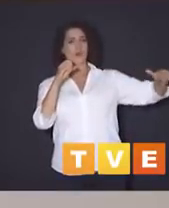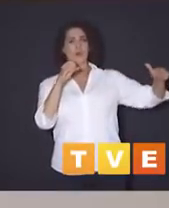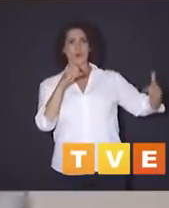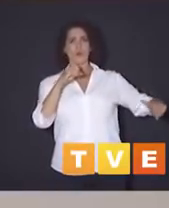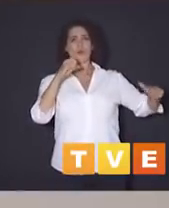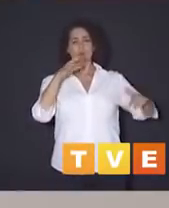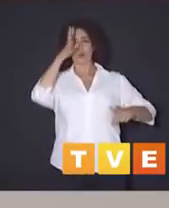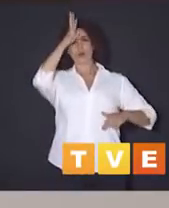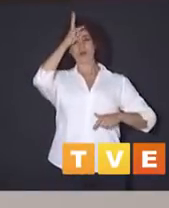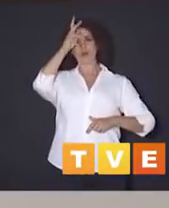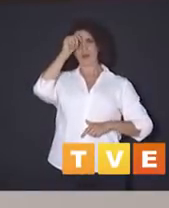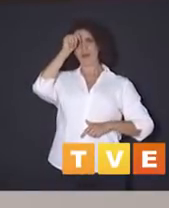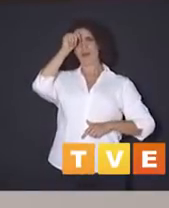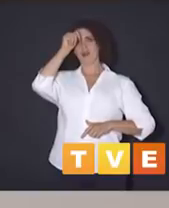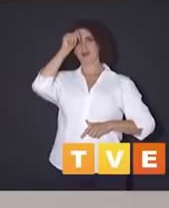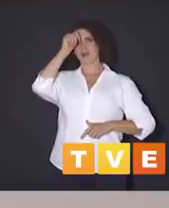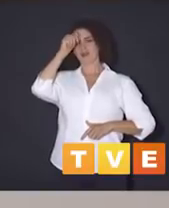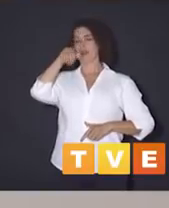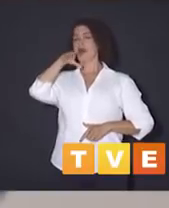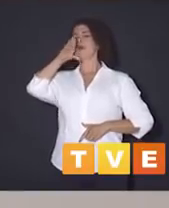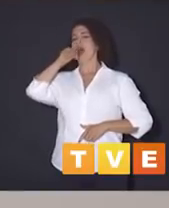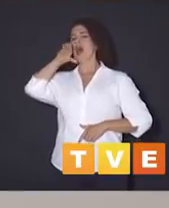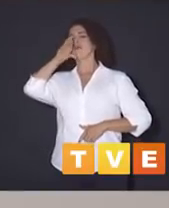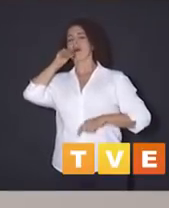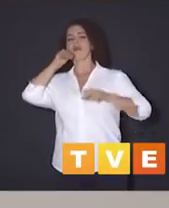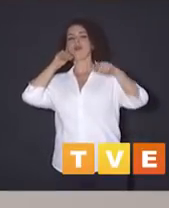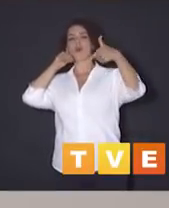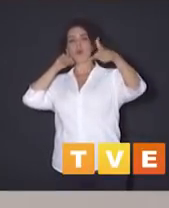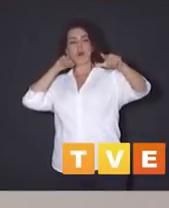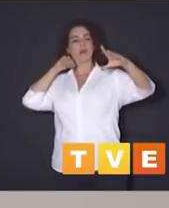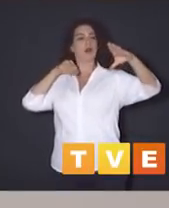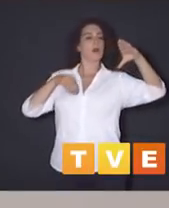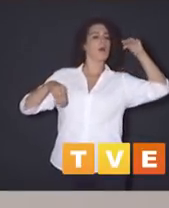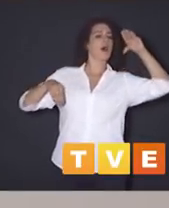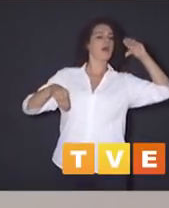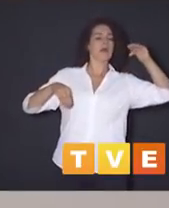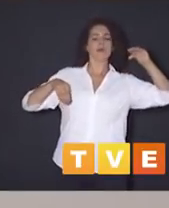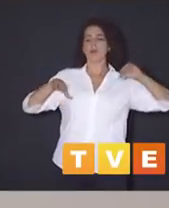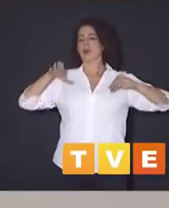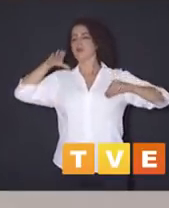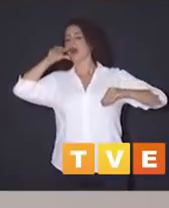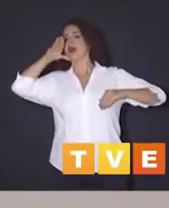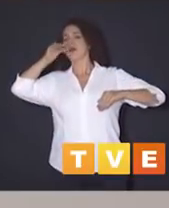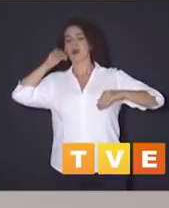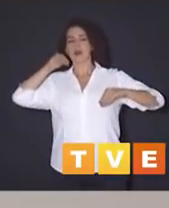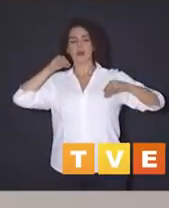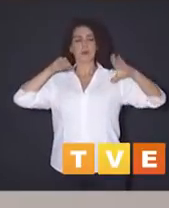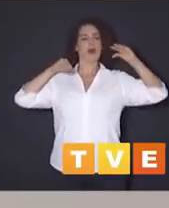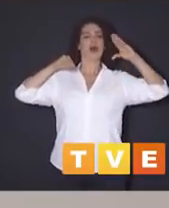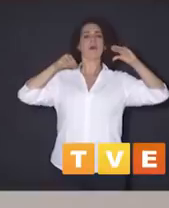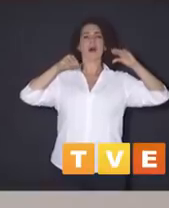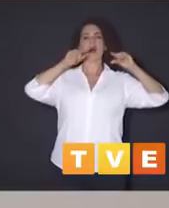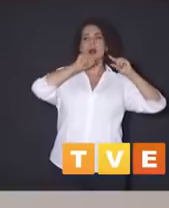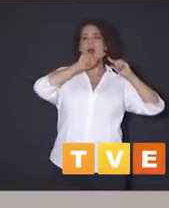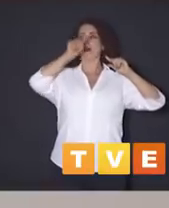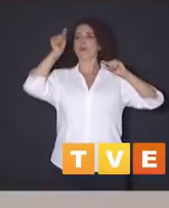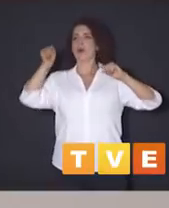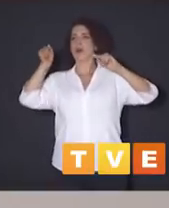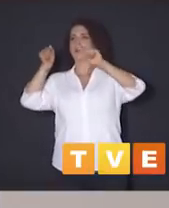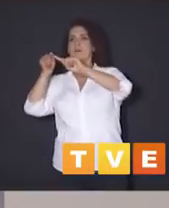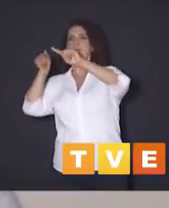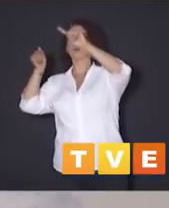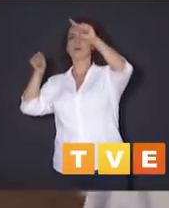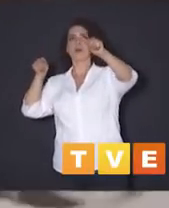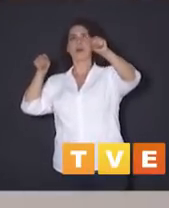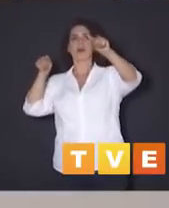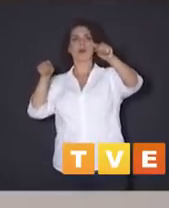grito que ele eo lance a outro de outro galo que apanho grito de um galo antes e o lance a outro e de outro